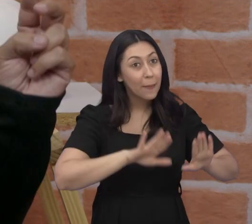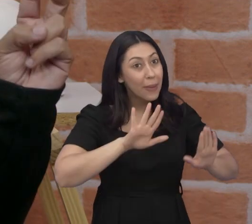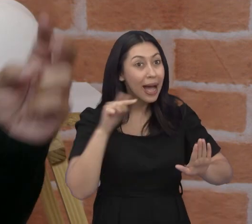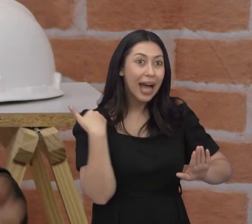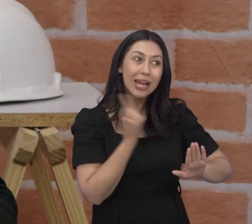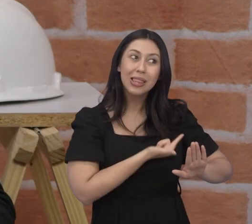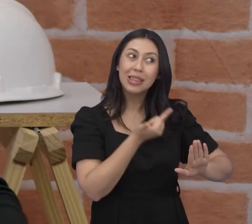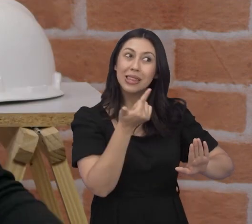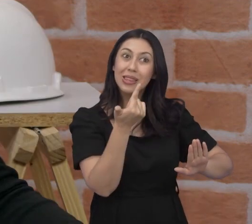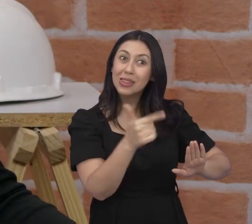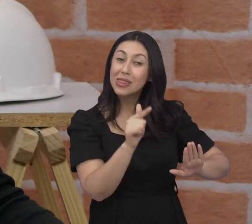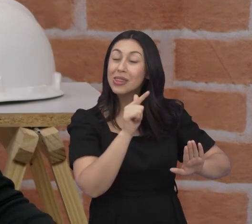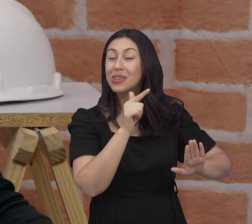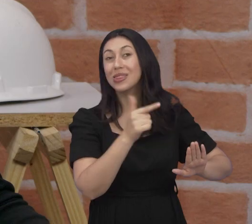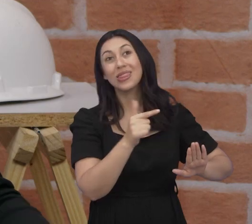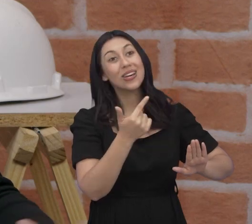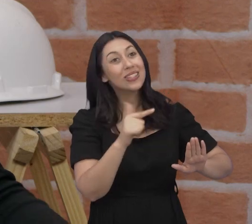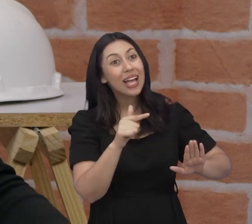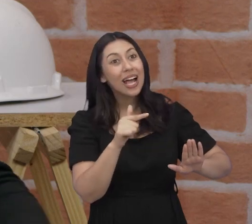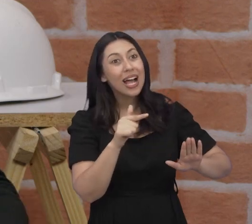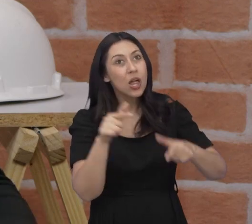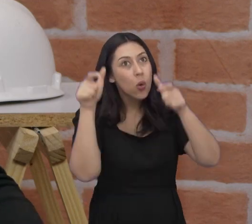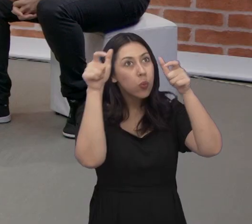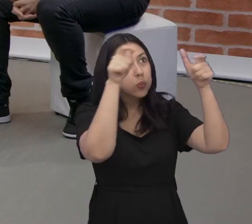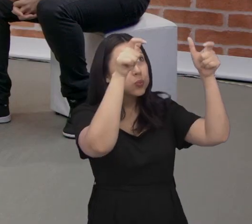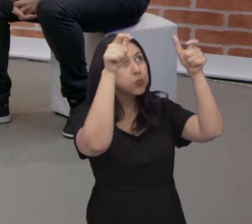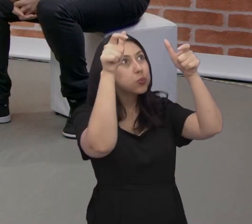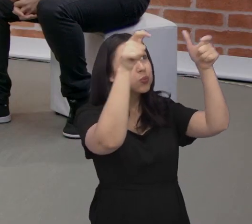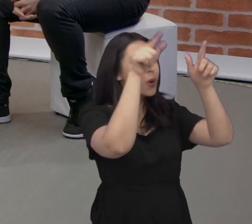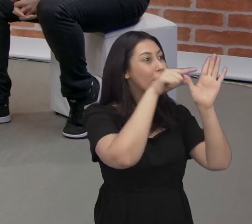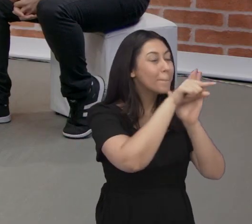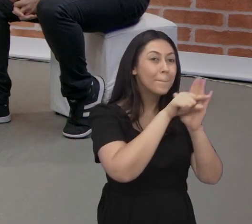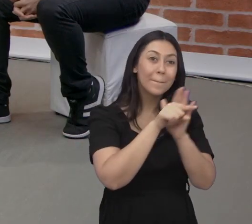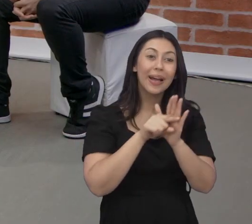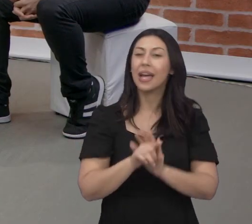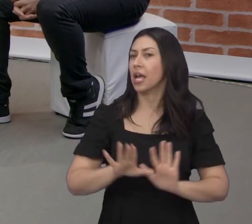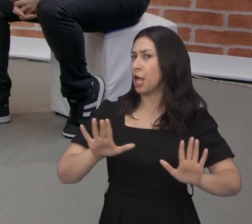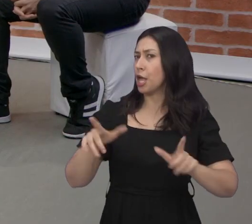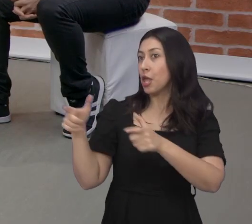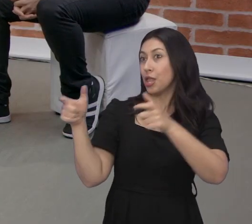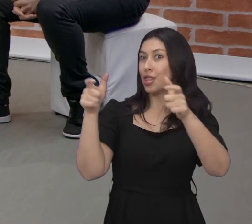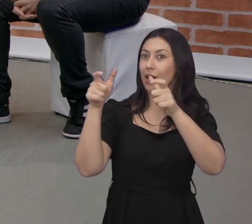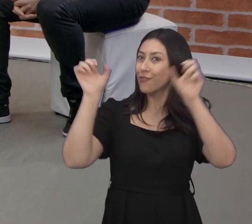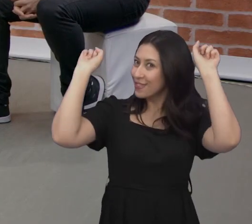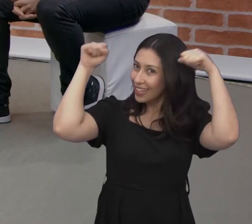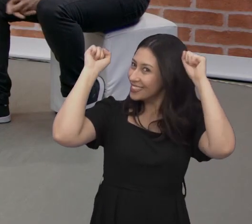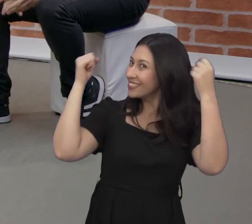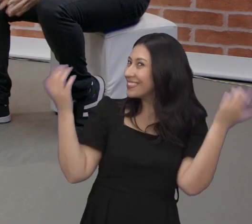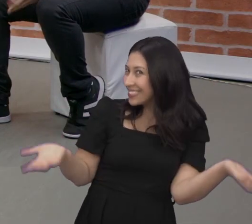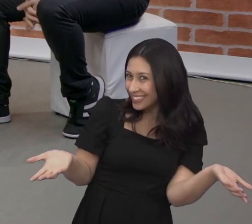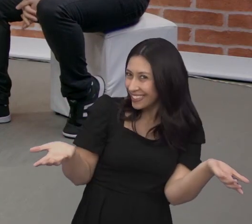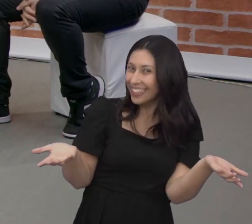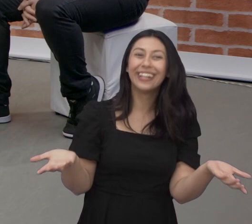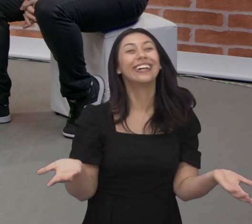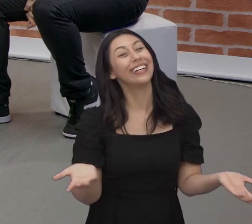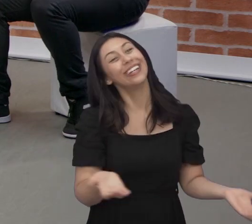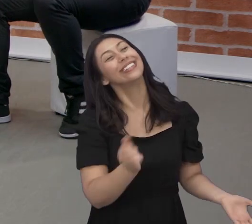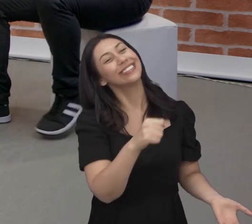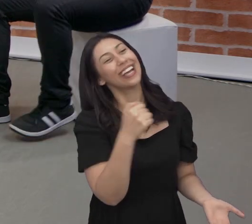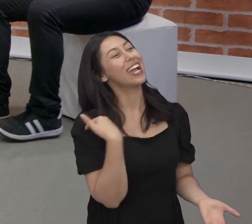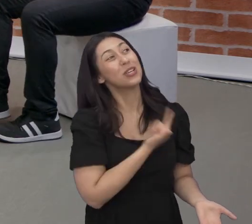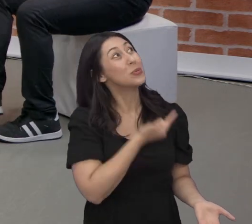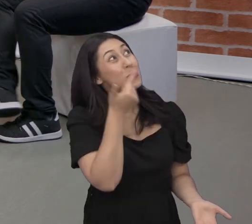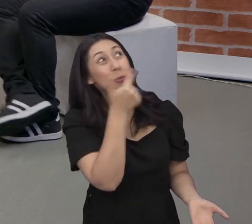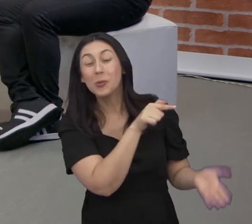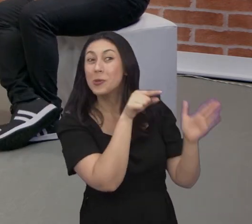Como oficialmente não temos uma nave para poder desfragmentar, então até o Temos momento... a nave da Xuxa. Já É, teve- da Xuxa a gente não